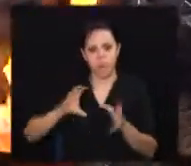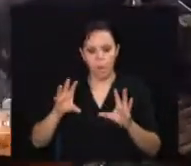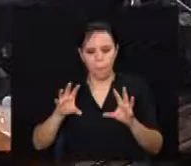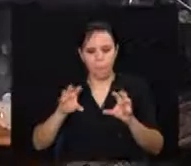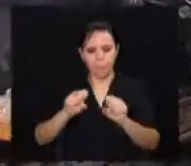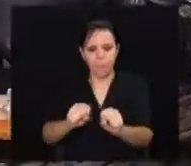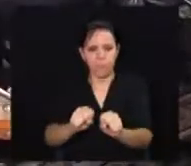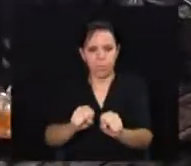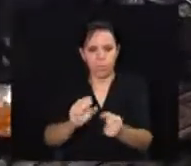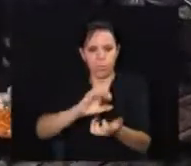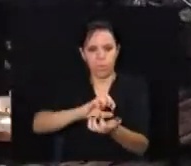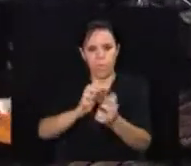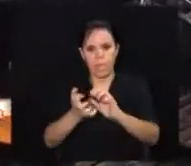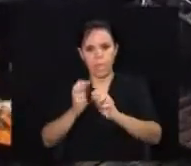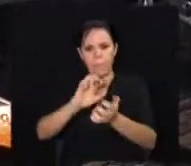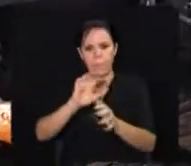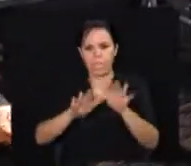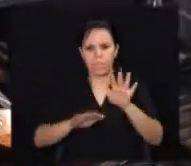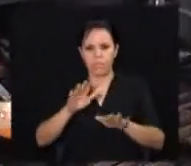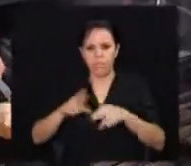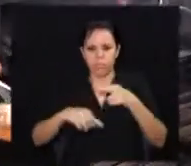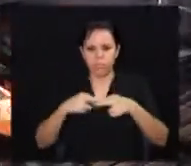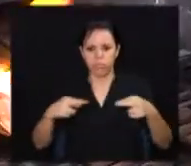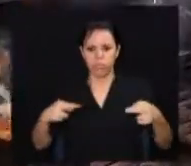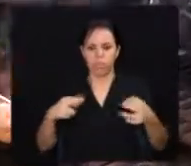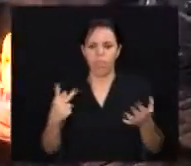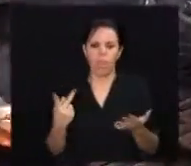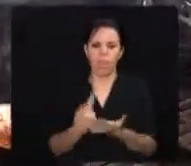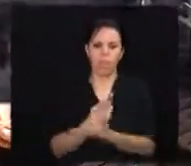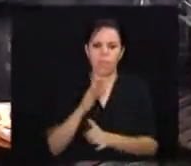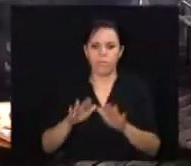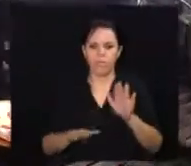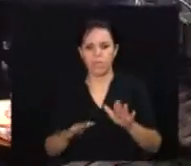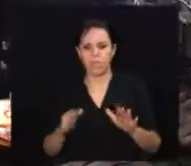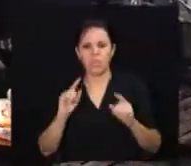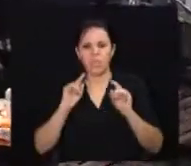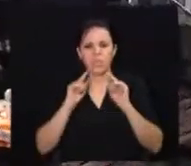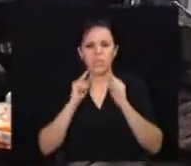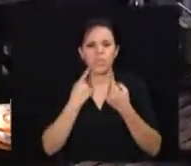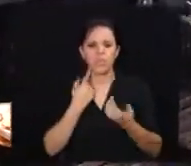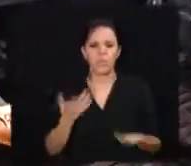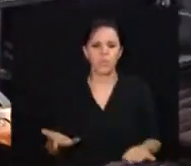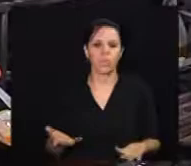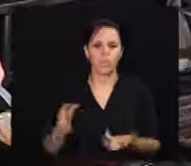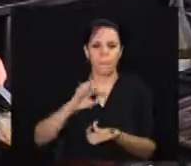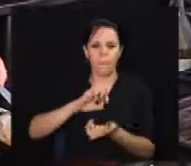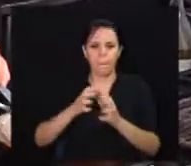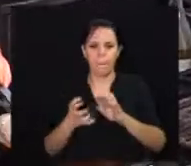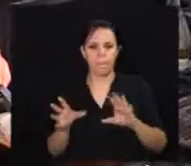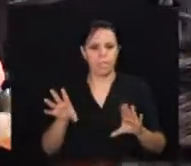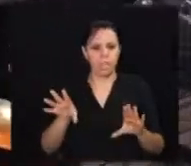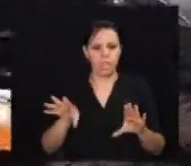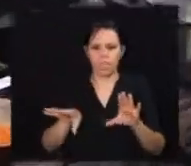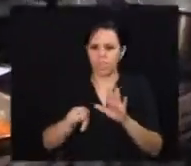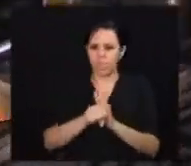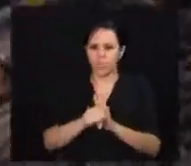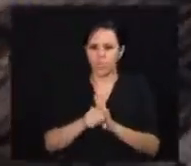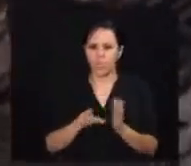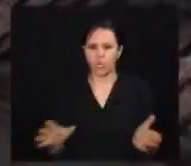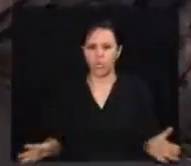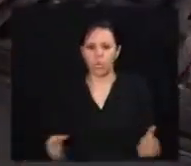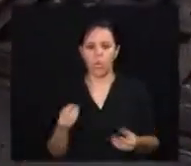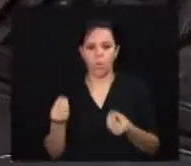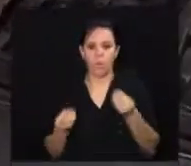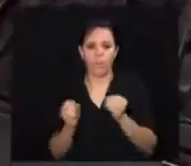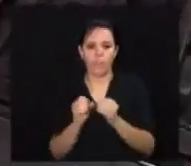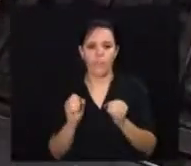né? Sim. Porque a gente acaba errando e o molho, na verdade, ele acaba sujando a nossa massa e não adere. Exatamente. E como que eu faço para